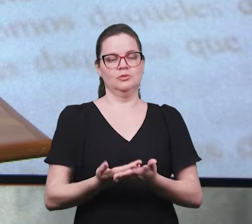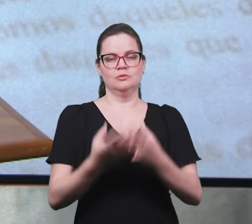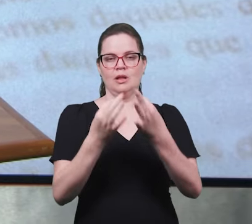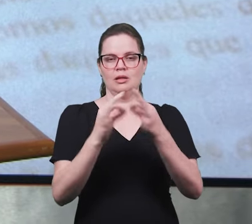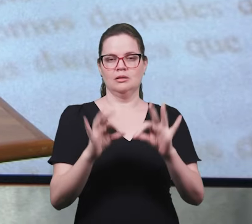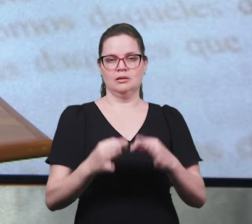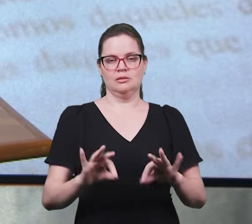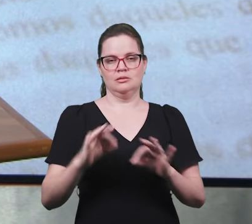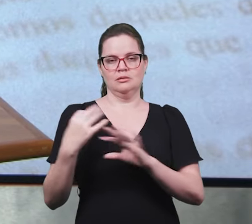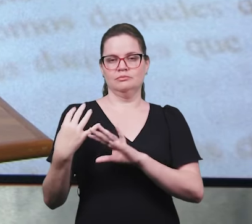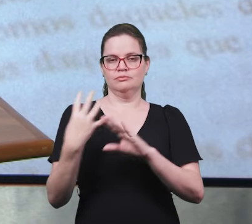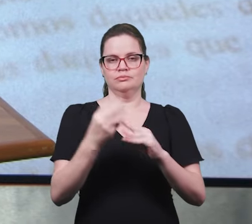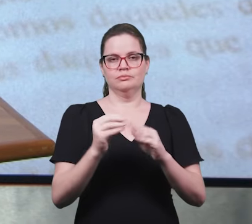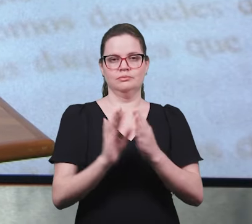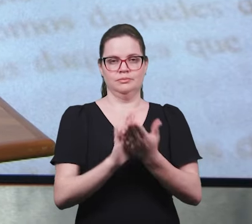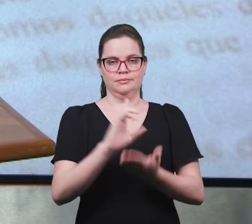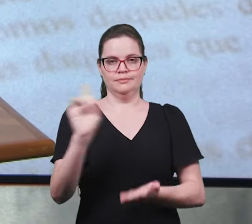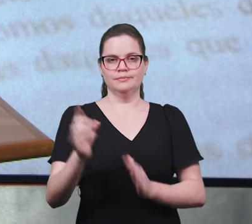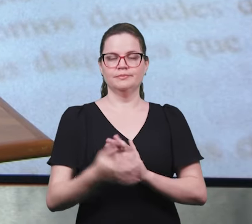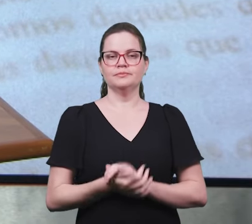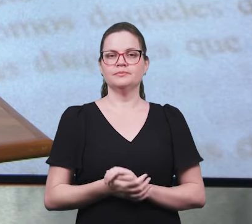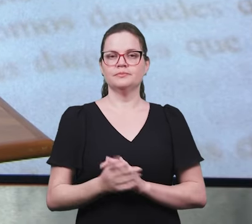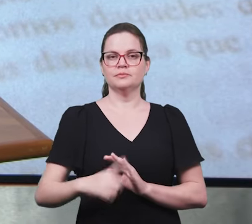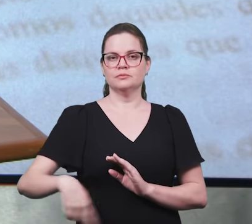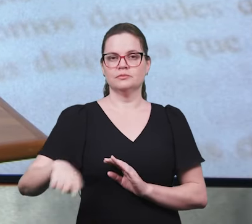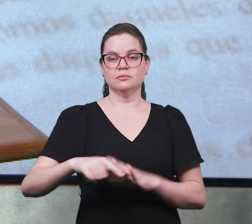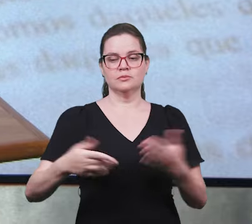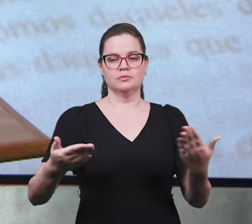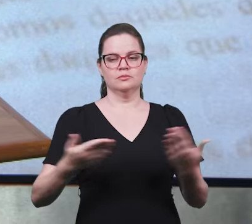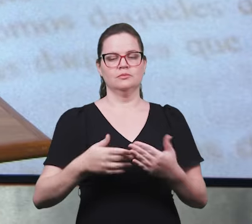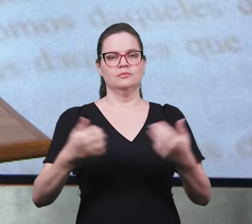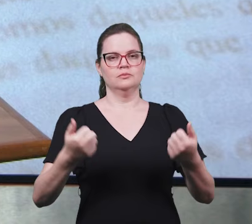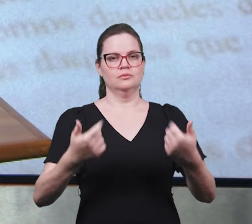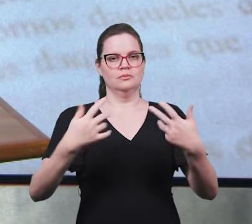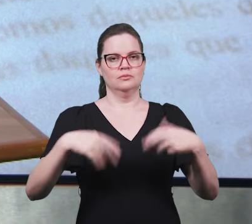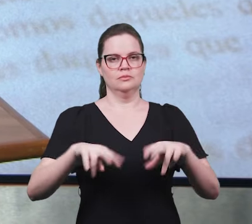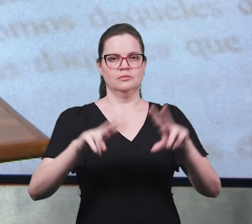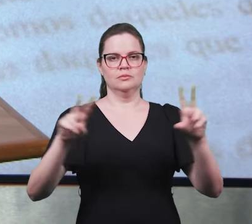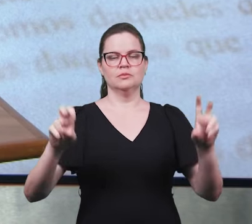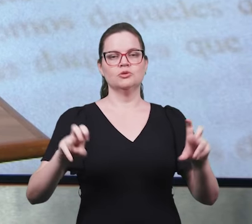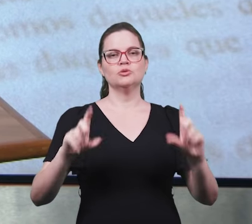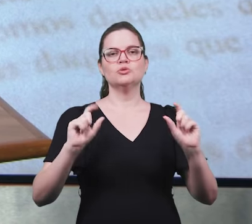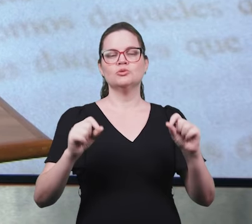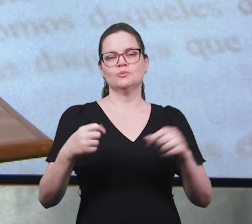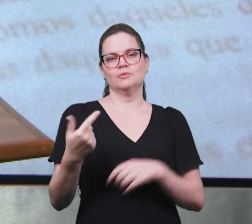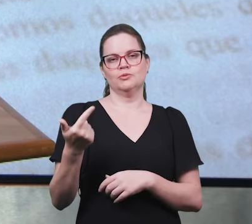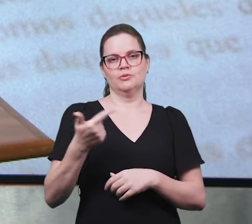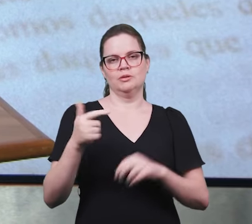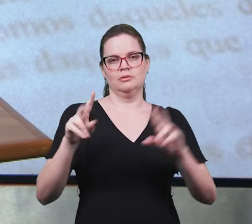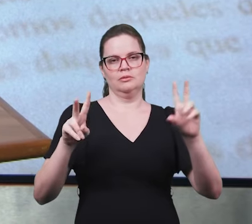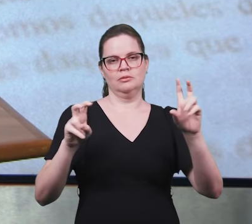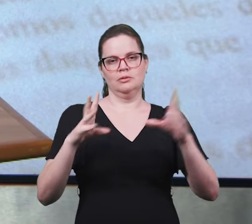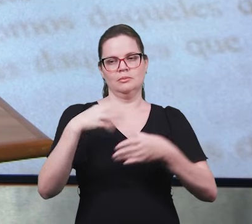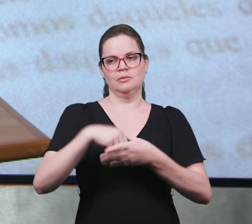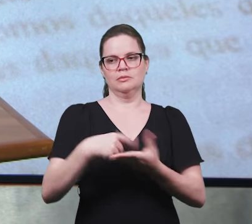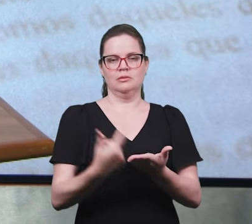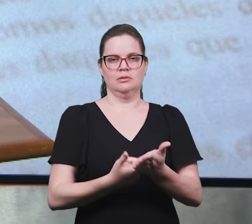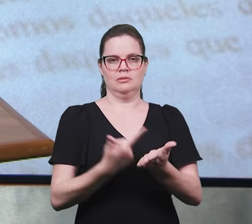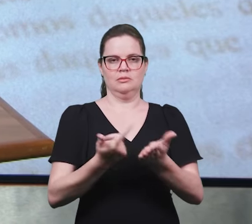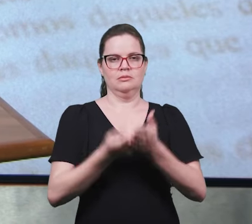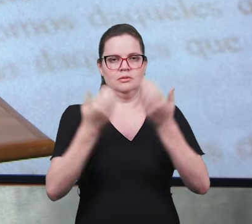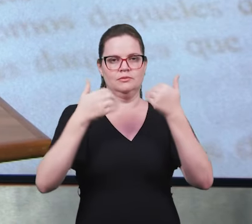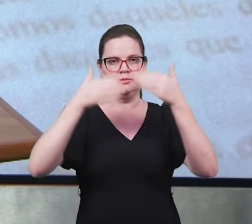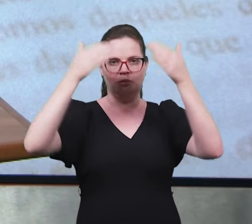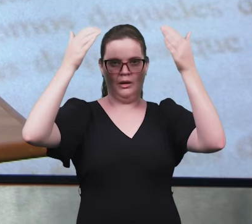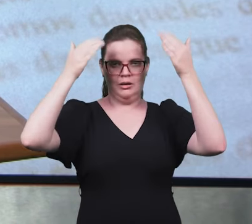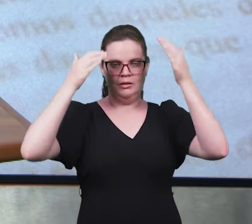Bíblia, falaremos hoje sobre o segundo e grande tema do livro de 1 Reis, que são